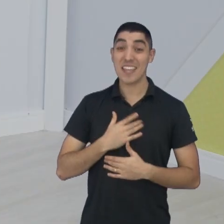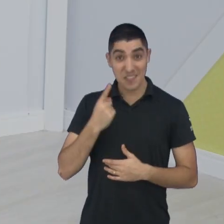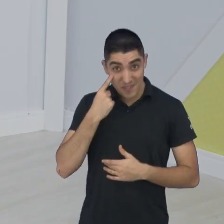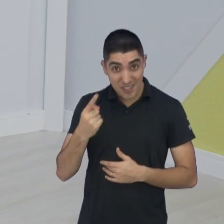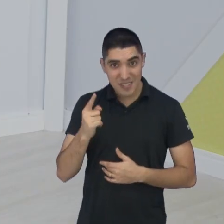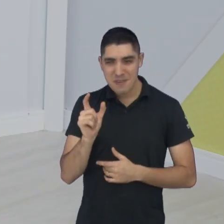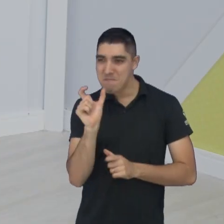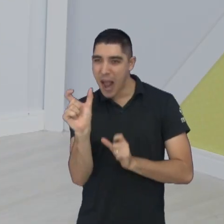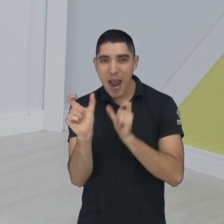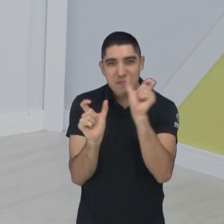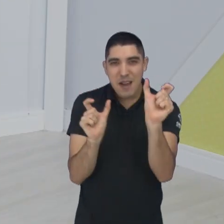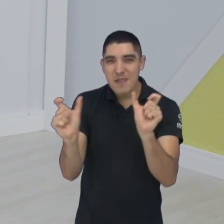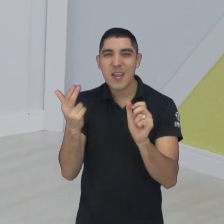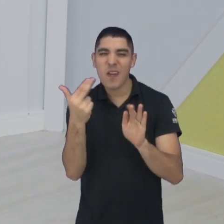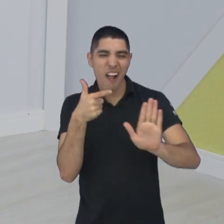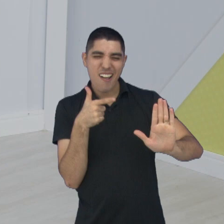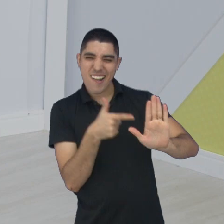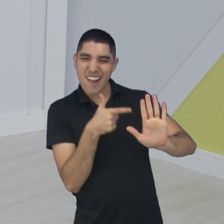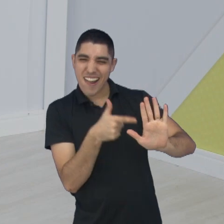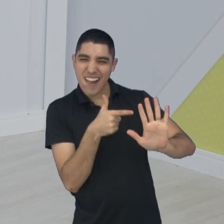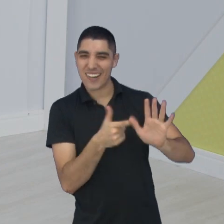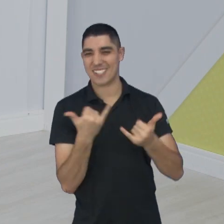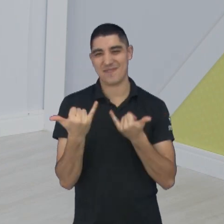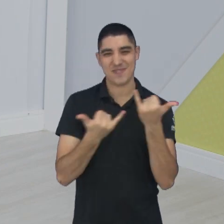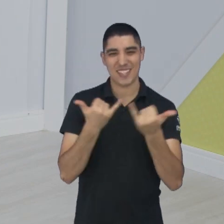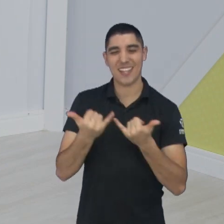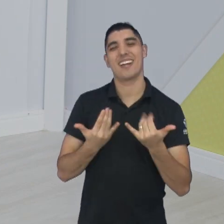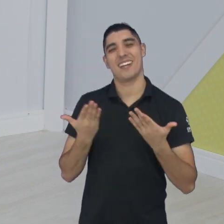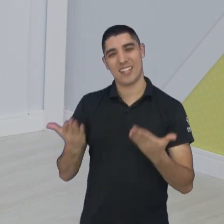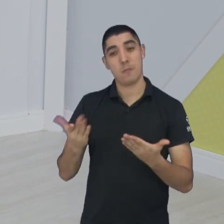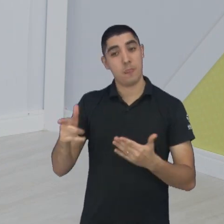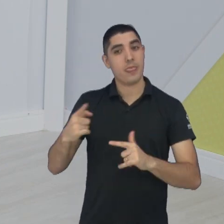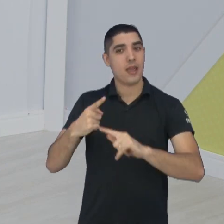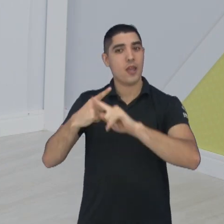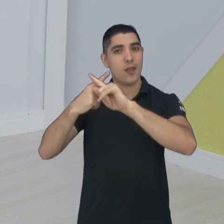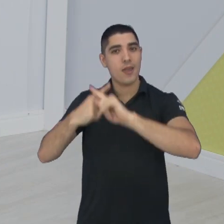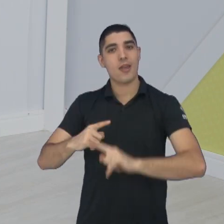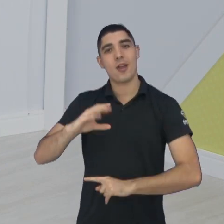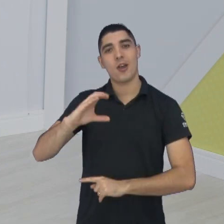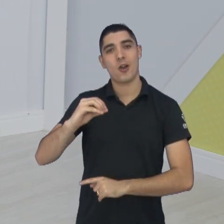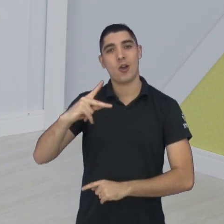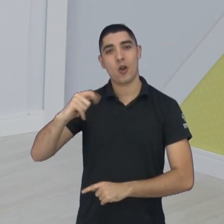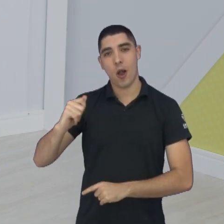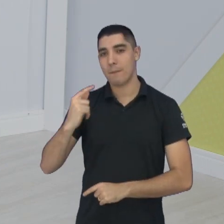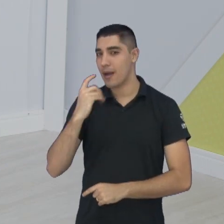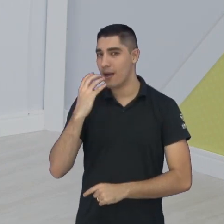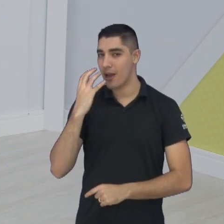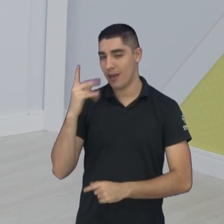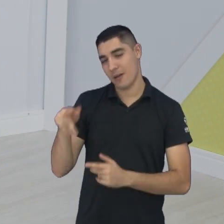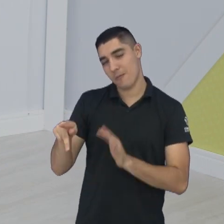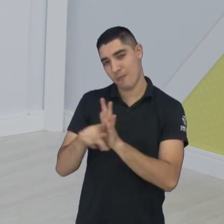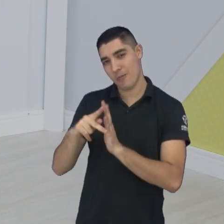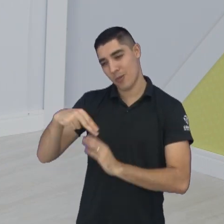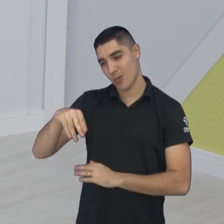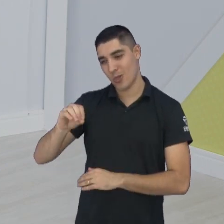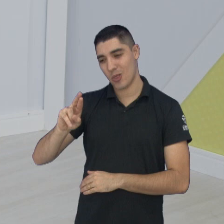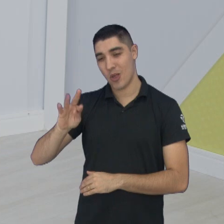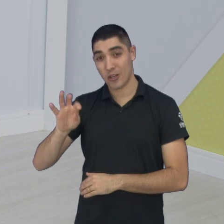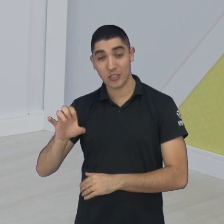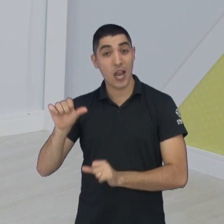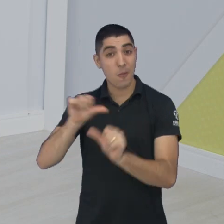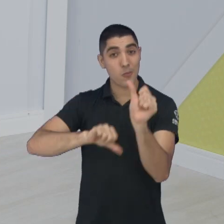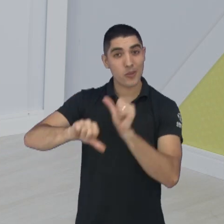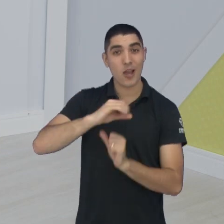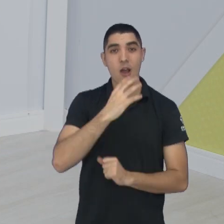várias alcunhas para a Copa Norte, que já foi apelidada e o pessoal gostou de Copa Capivara. Agora pode ser o